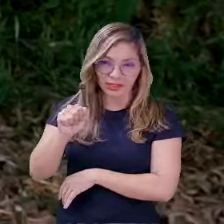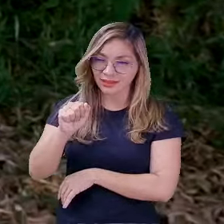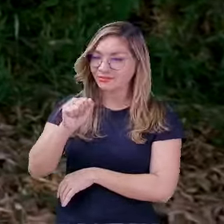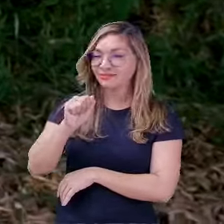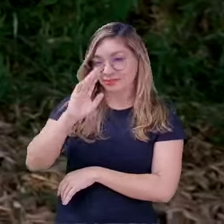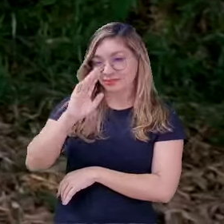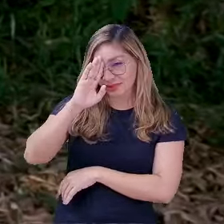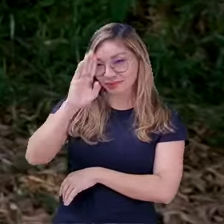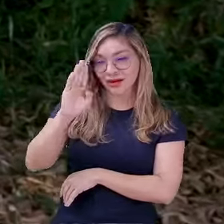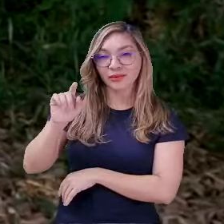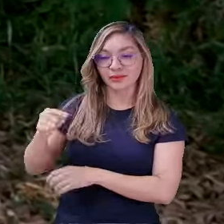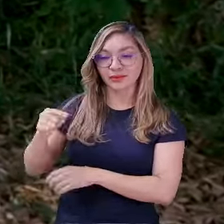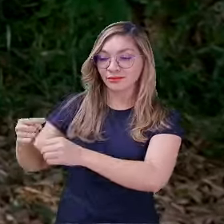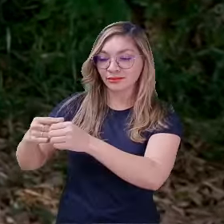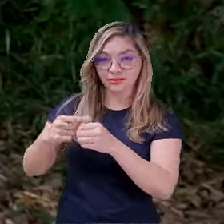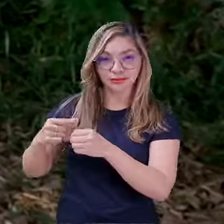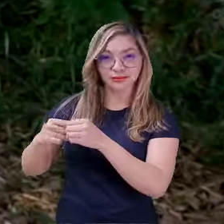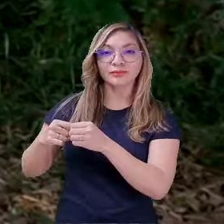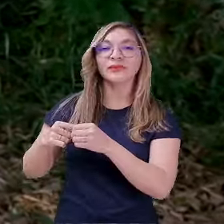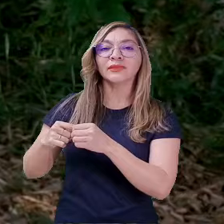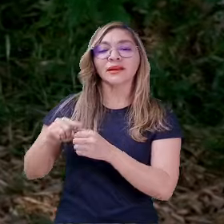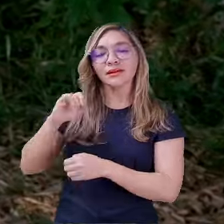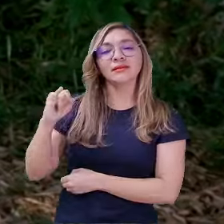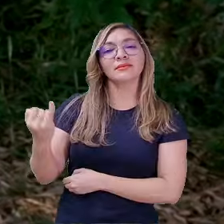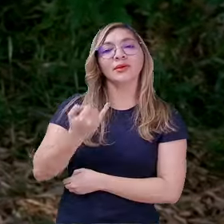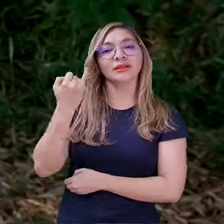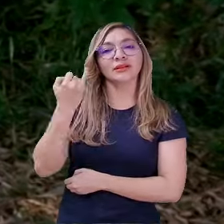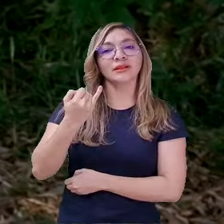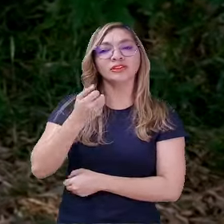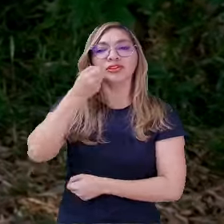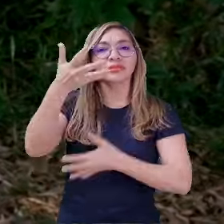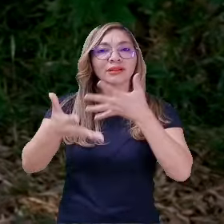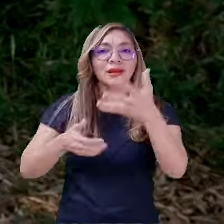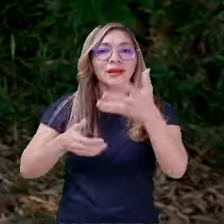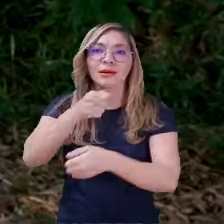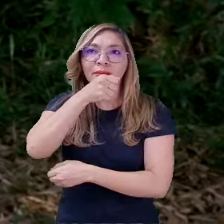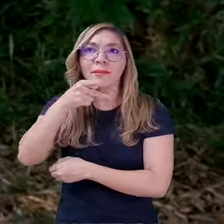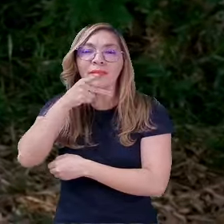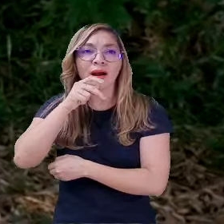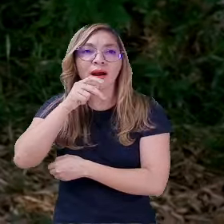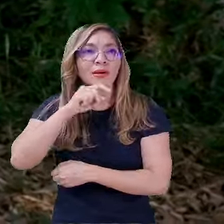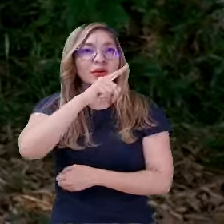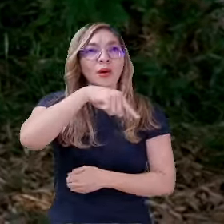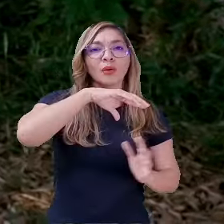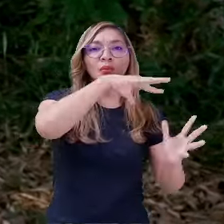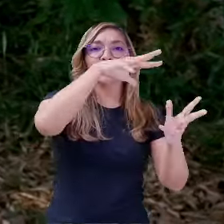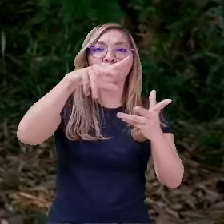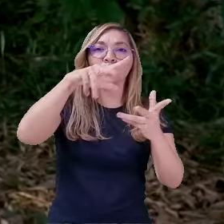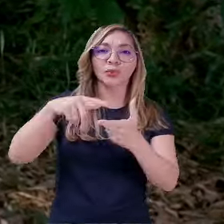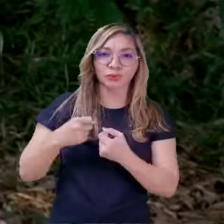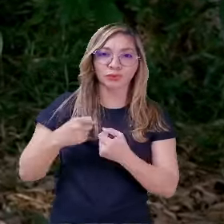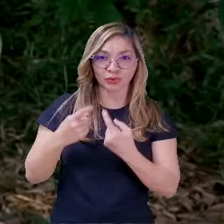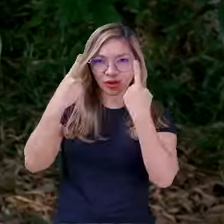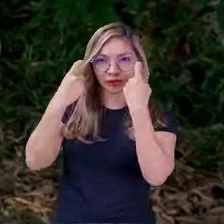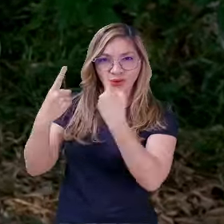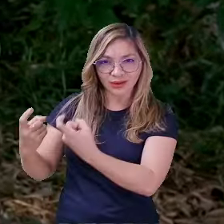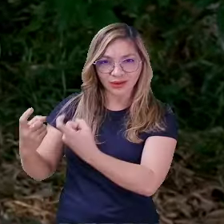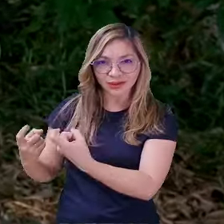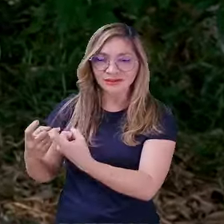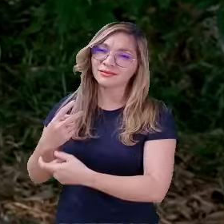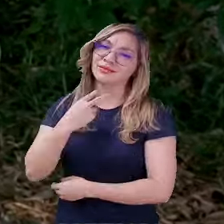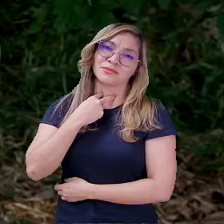na comunidade de Jaranduba, ela é importante para falar do Amapá para o mundo, que violência contra a mulher ela não tem mais vez. Já chegamos